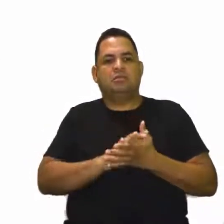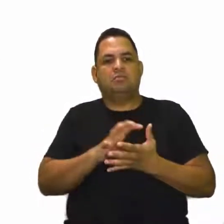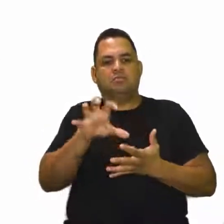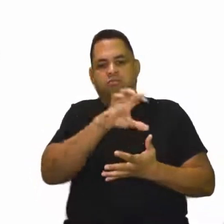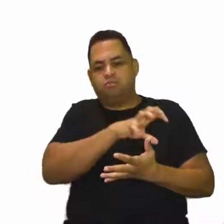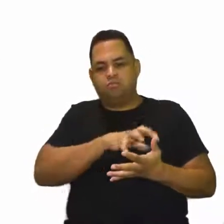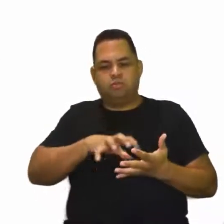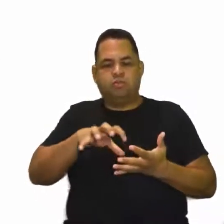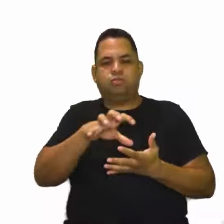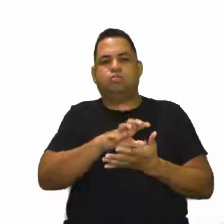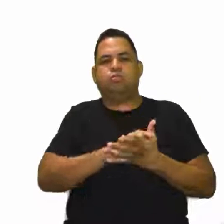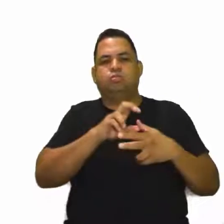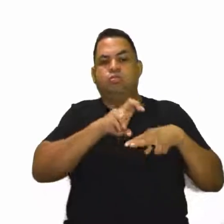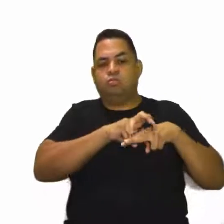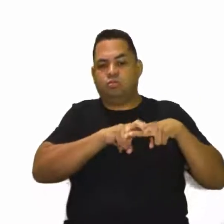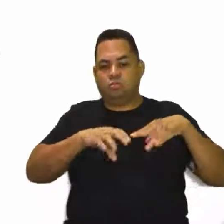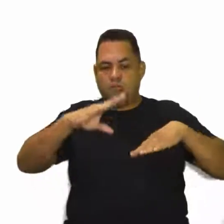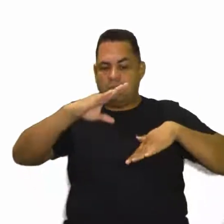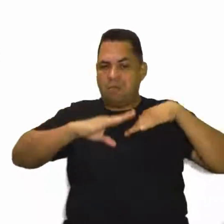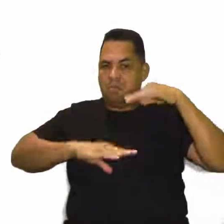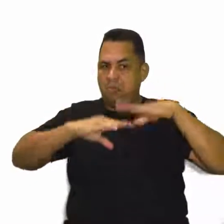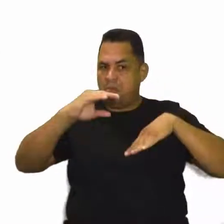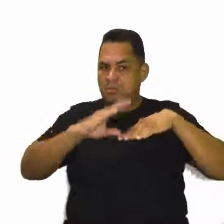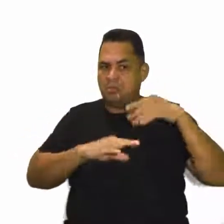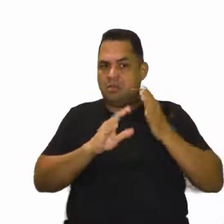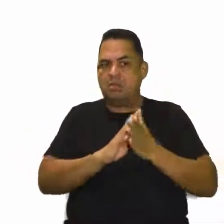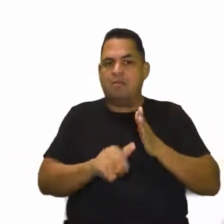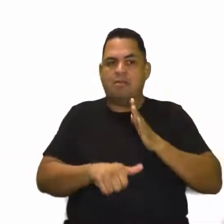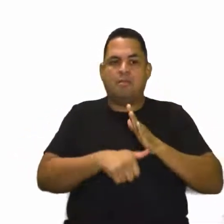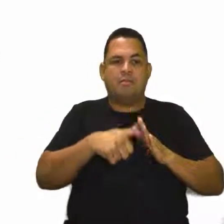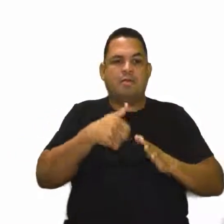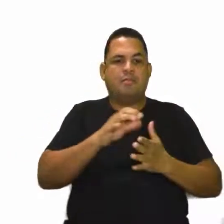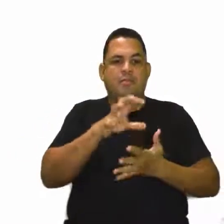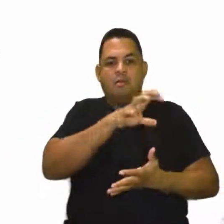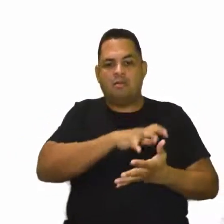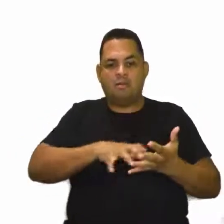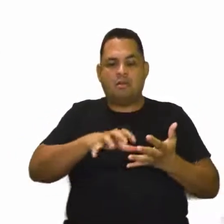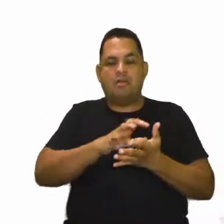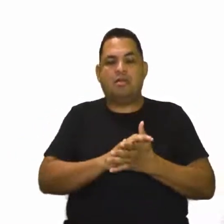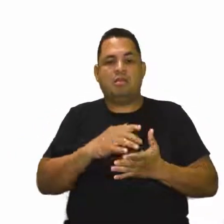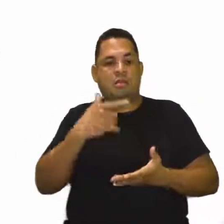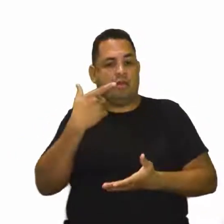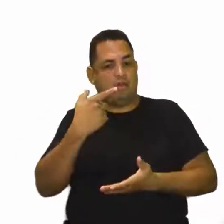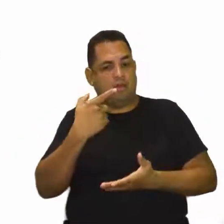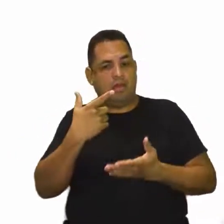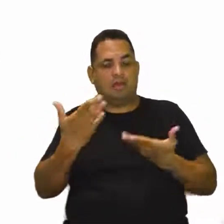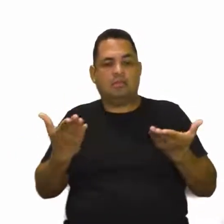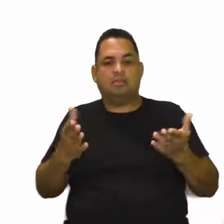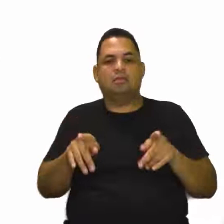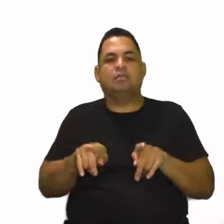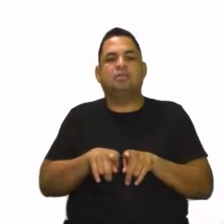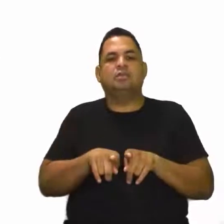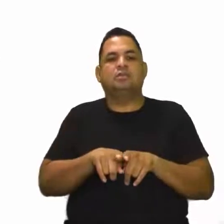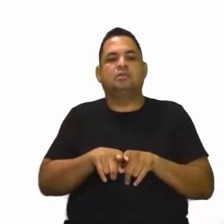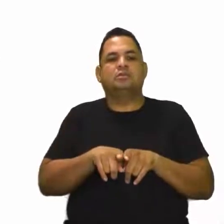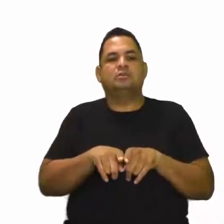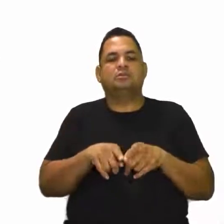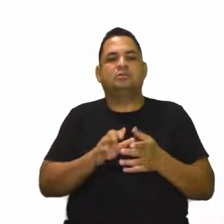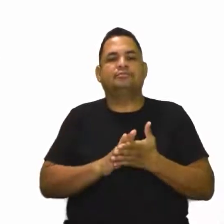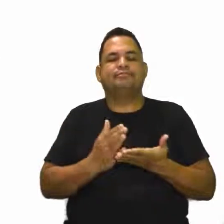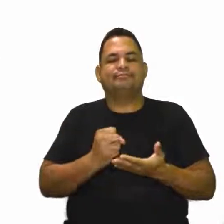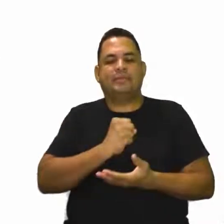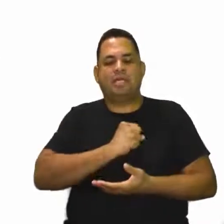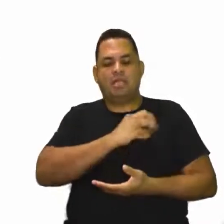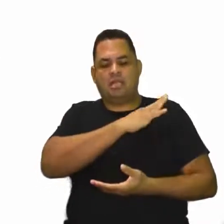dos ferroviários, a primeira revolta da Armada. E aí, cara, o cara é do Exército, ele